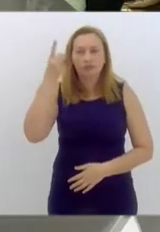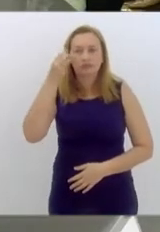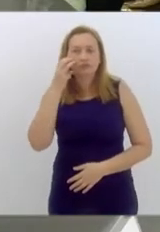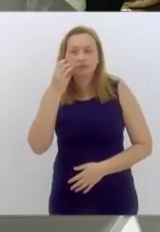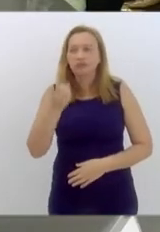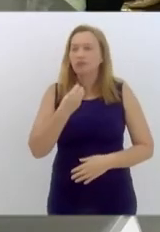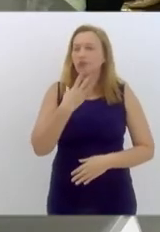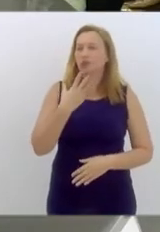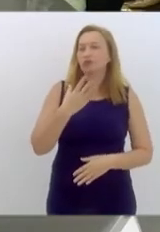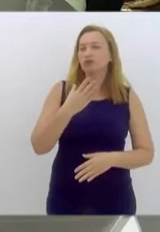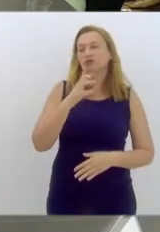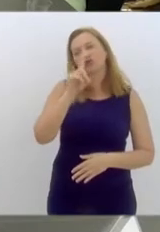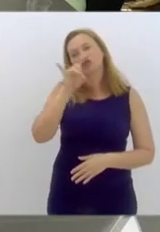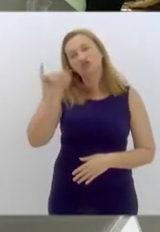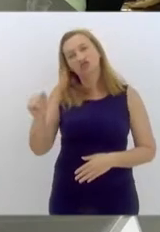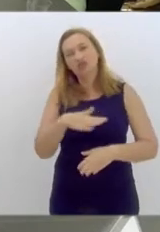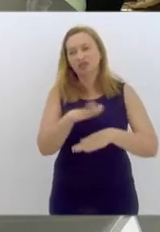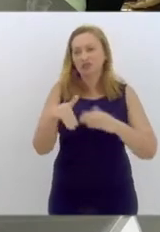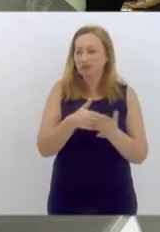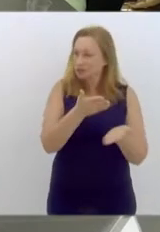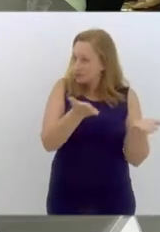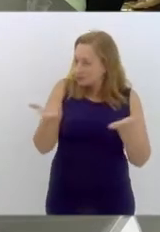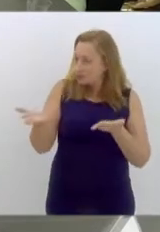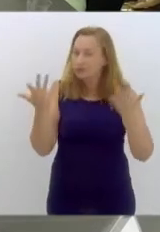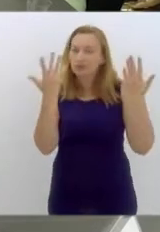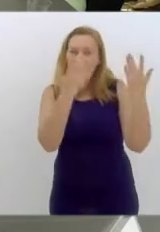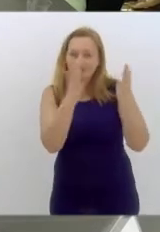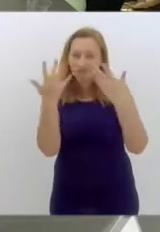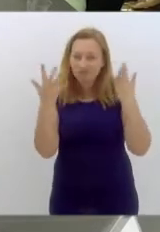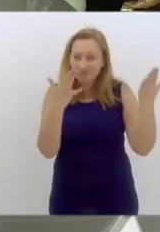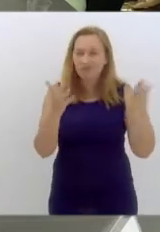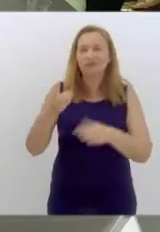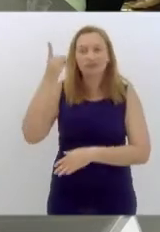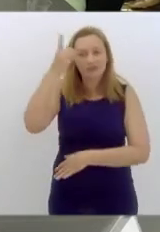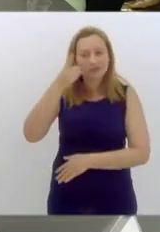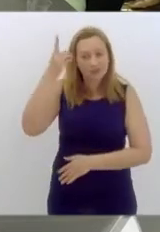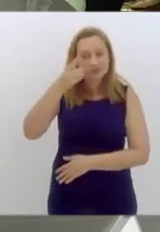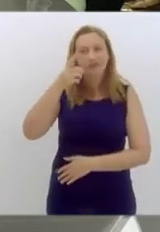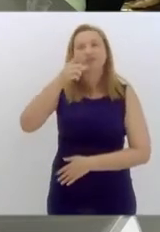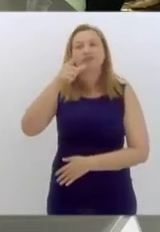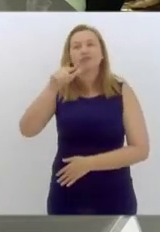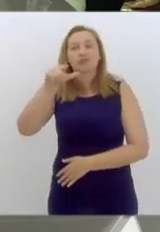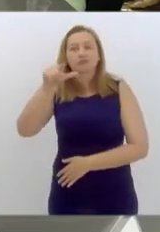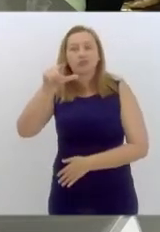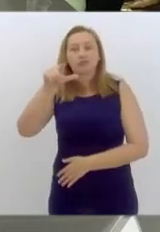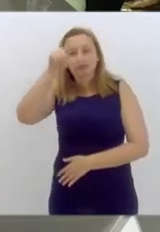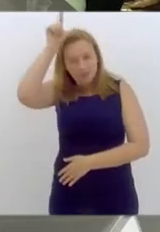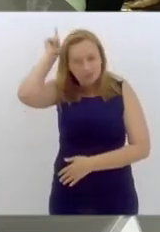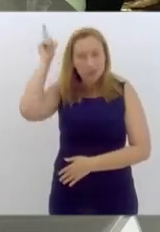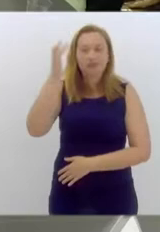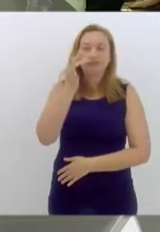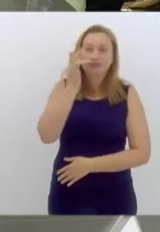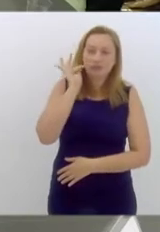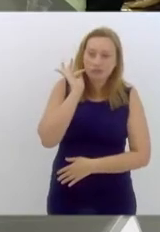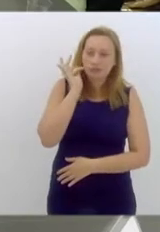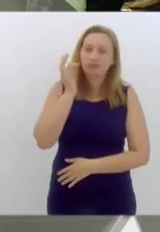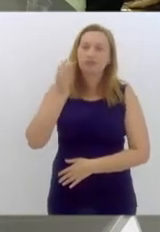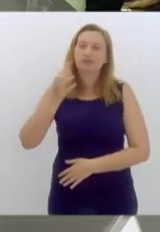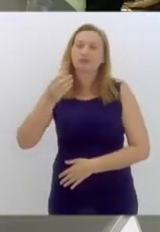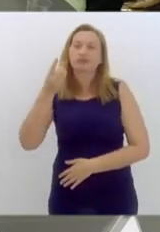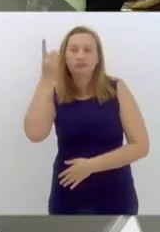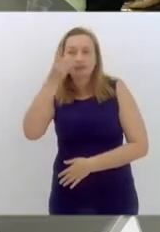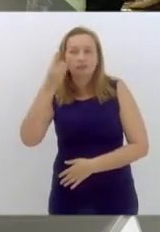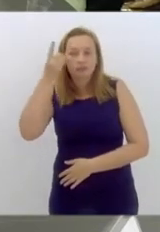todas as pessoas presentes, representações, saudando aqui deputado Luiz Paulo, deputado Flávio, deputada Marta e deputada